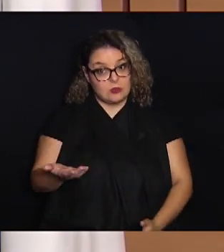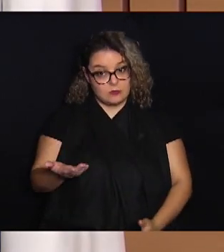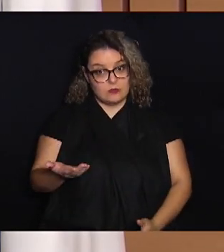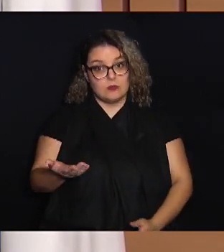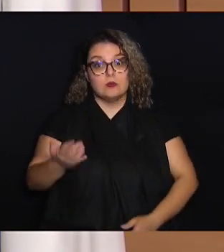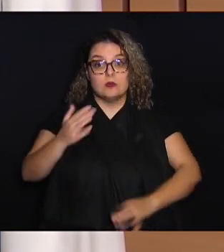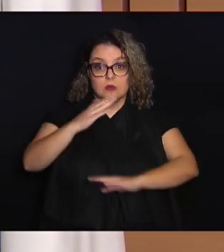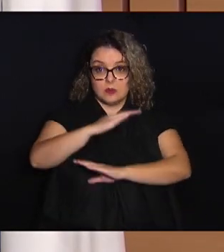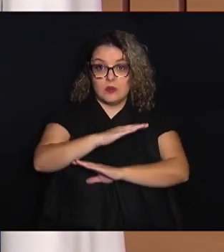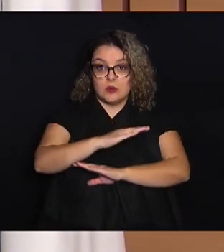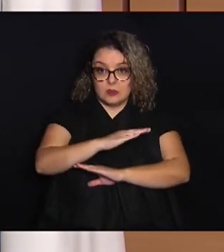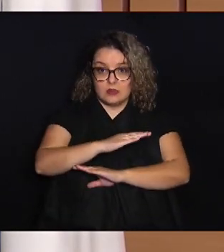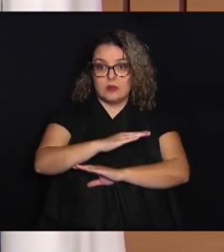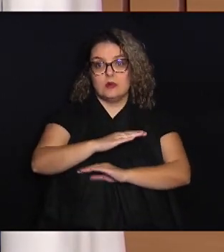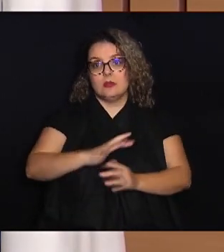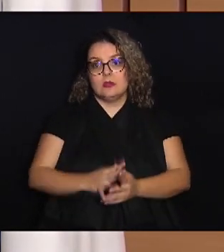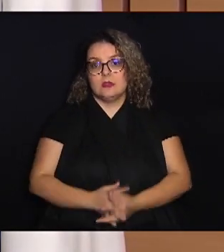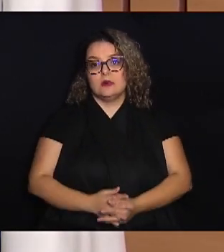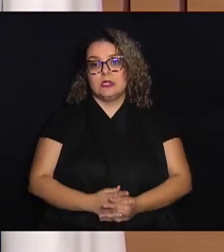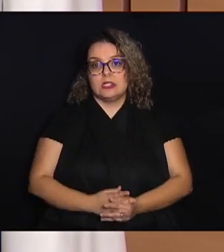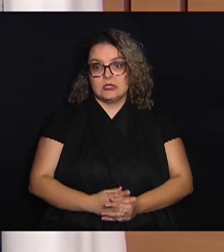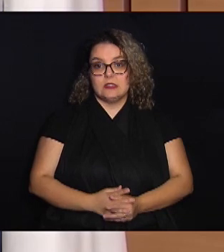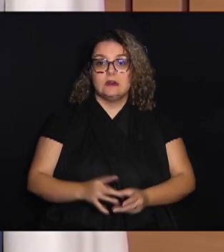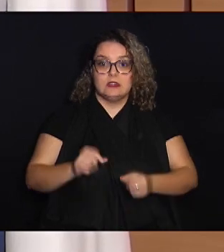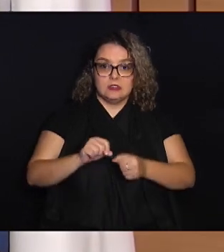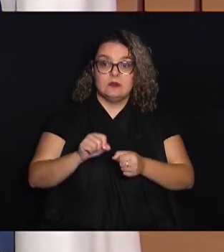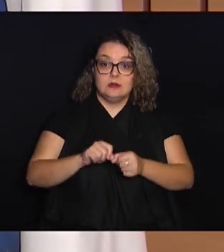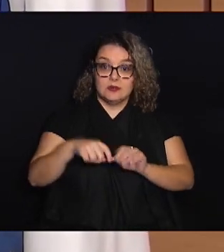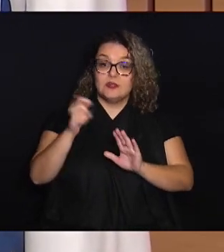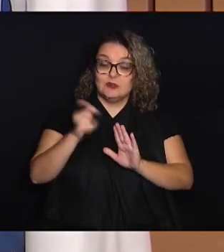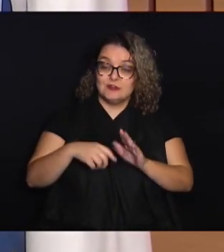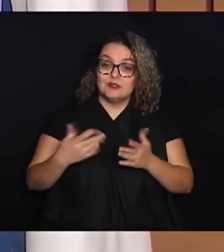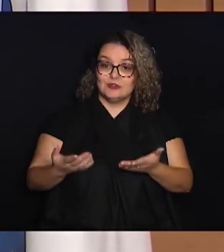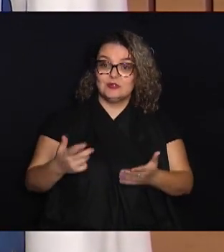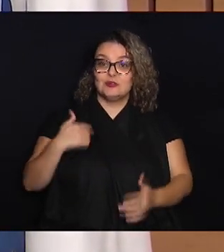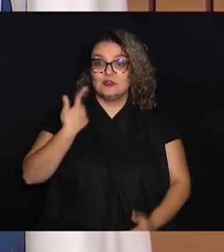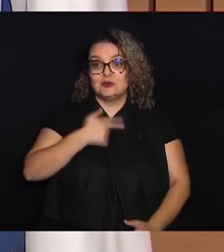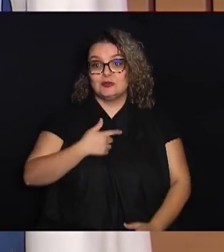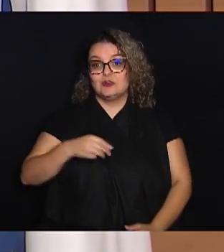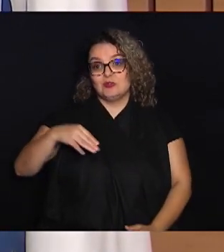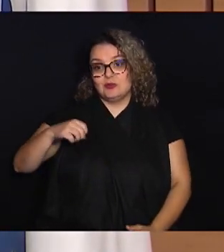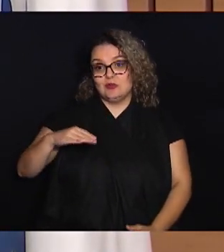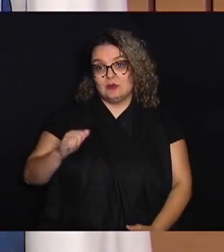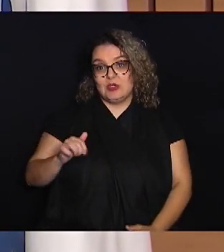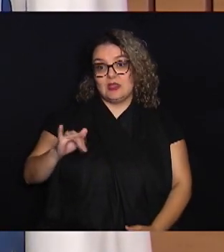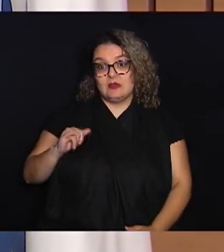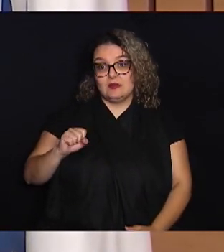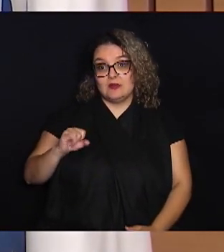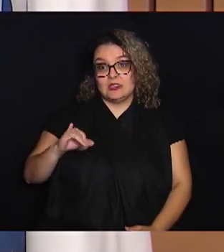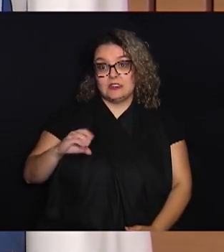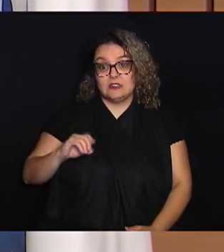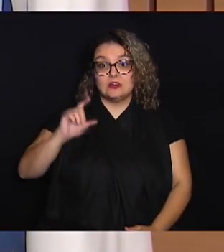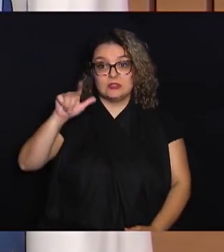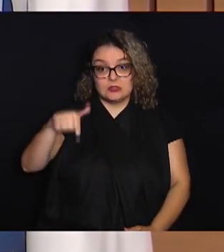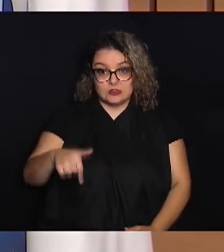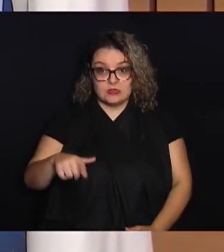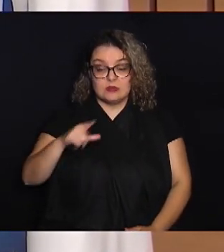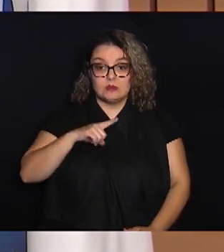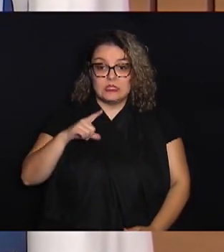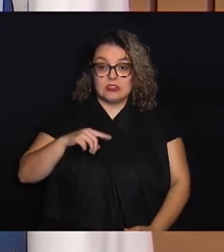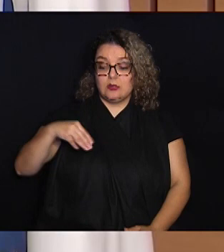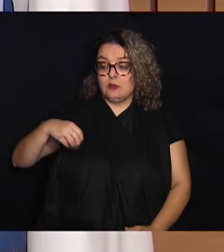Câmara vai fazer valer isso no nosso MECA físico. Depois nós vamos ter o